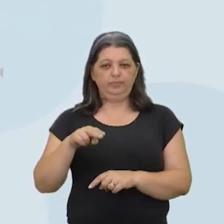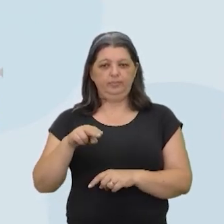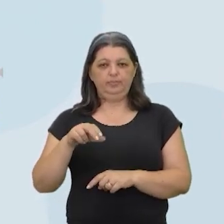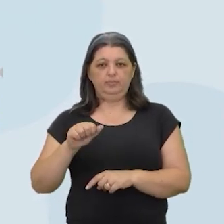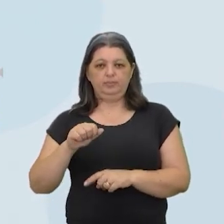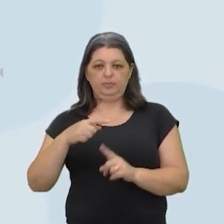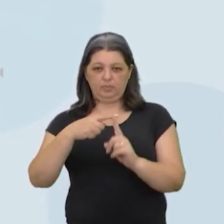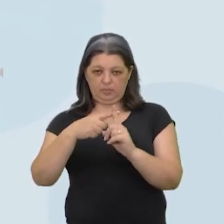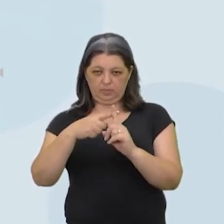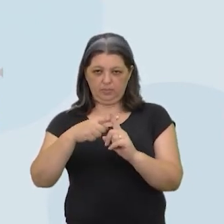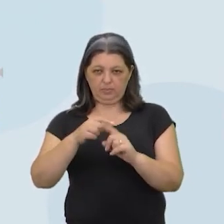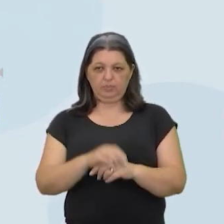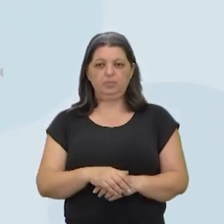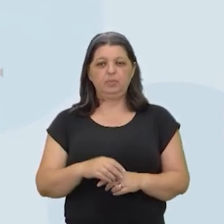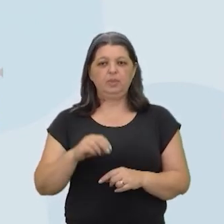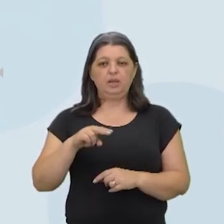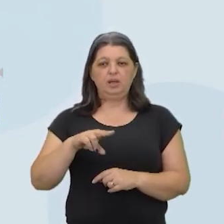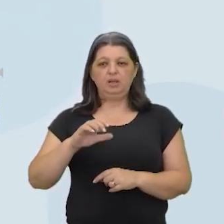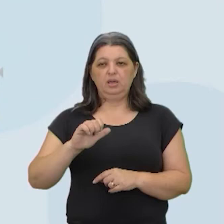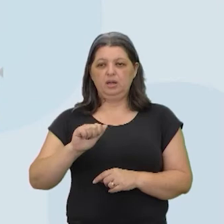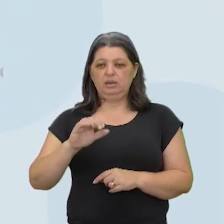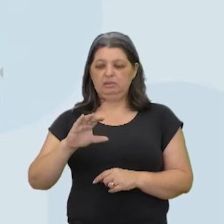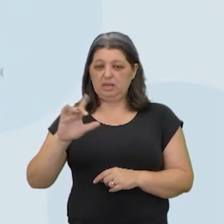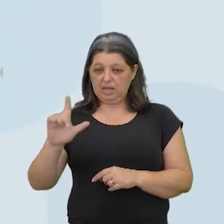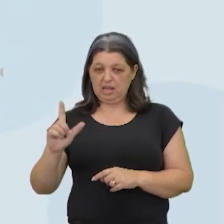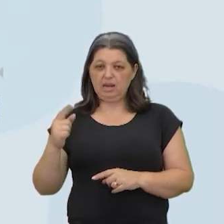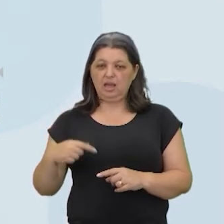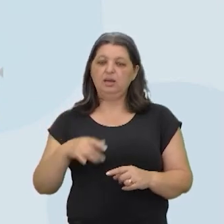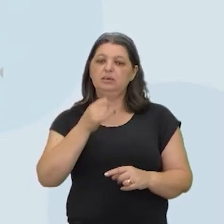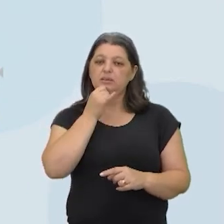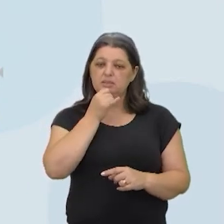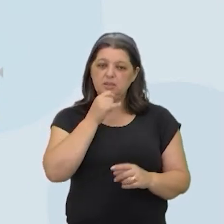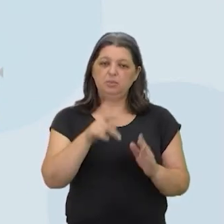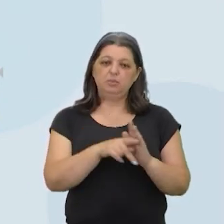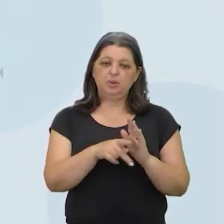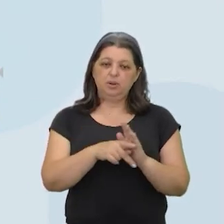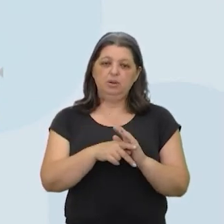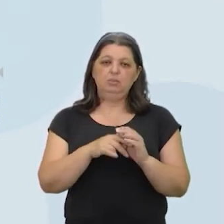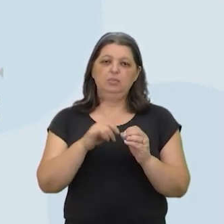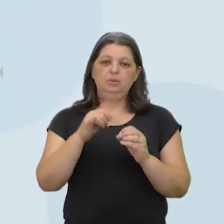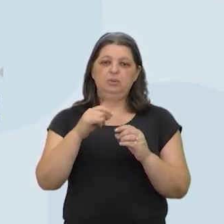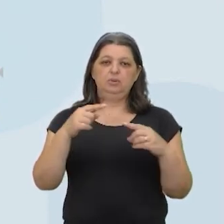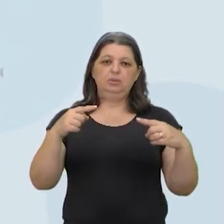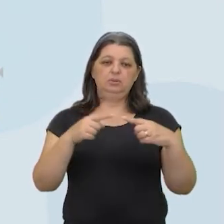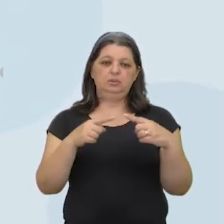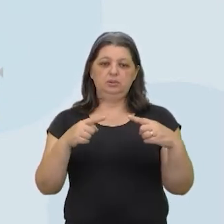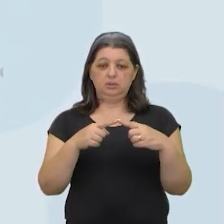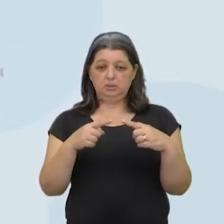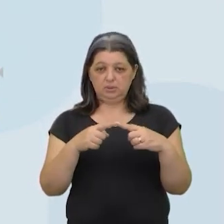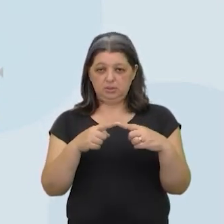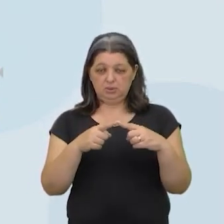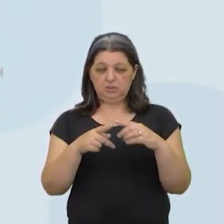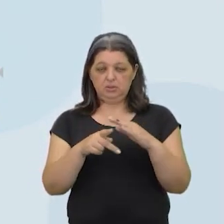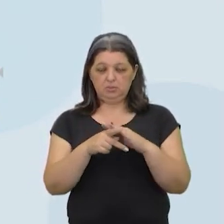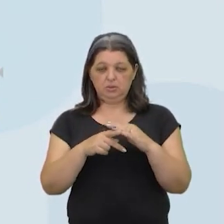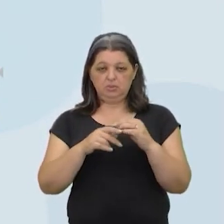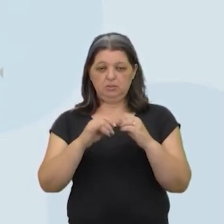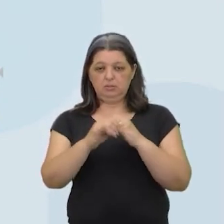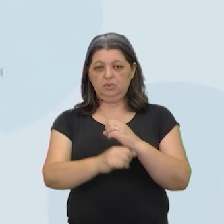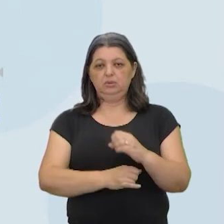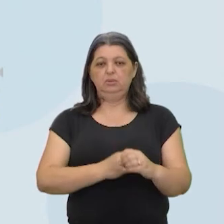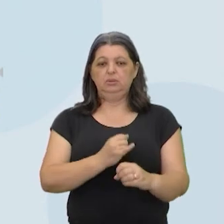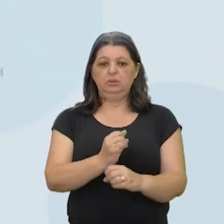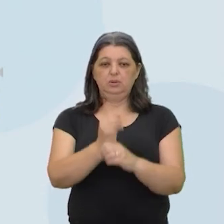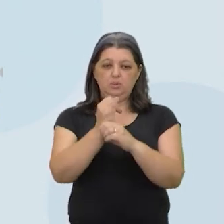sódio, o NaCl, é um exemplo de ligação iônica. O que acontece na ligação iônica? Quando há